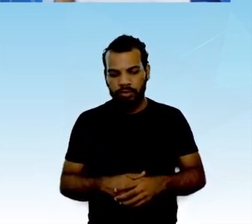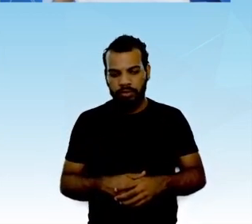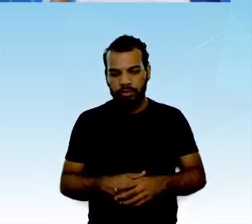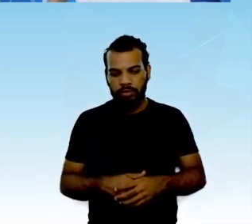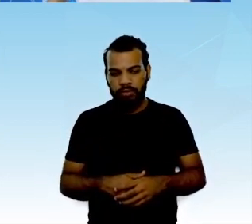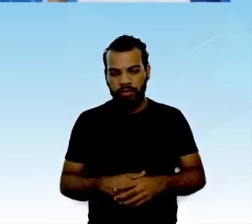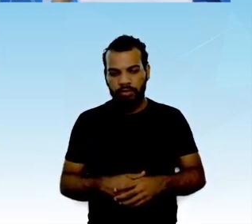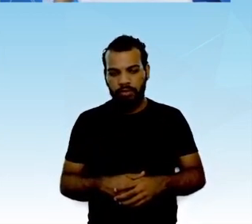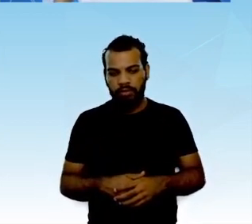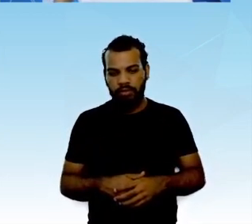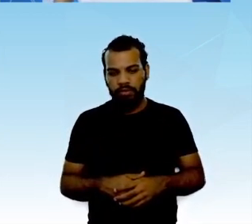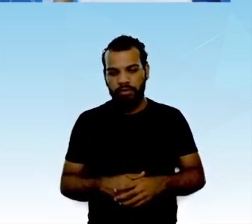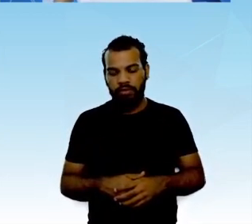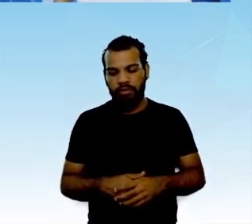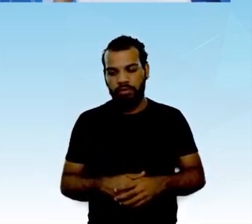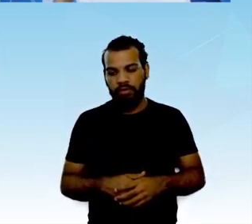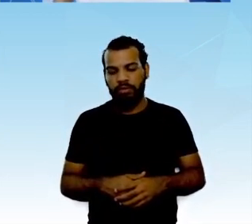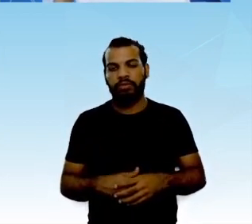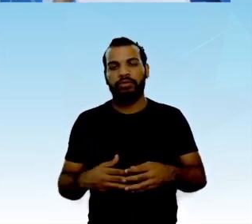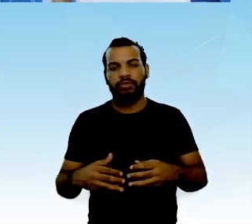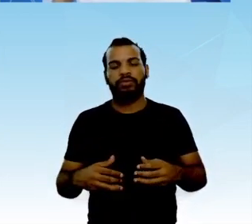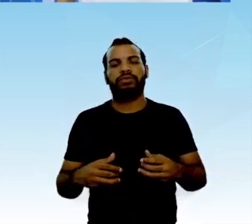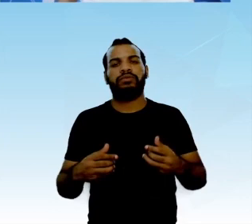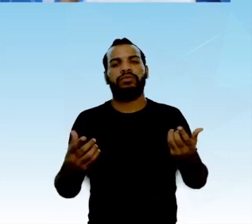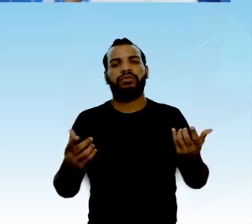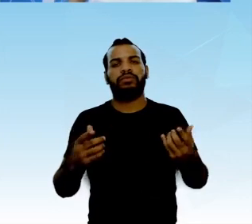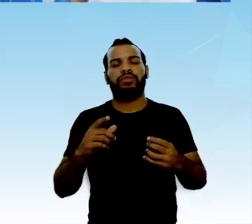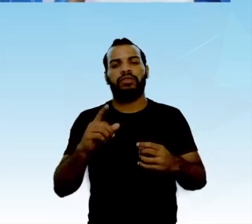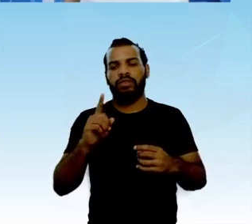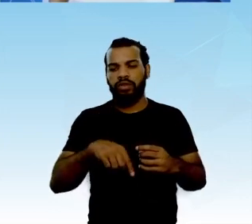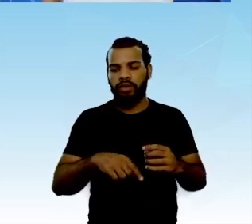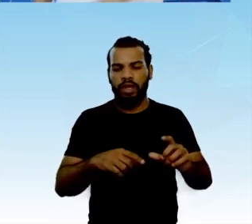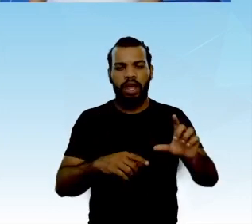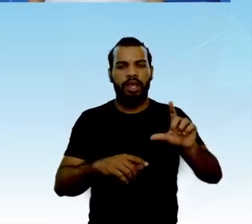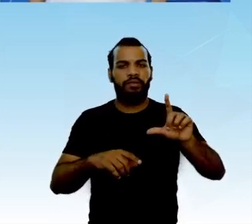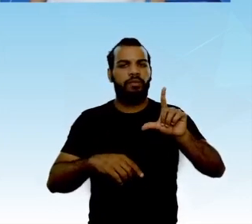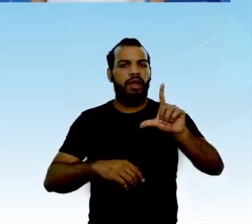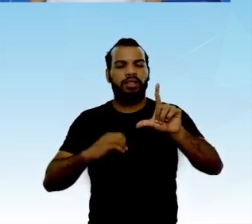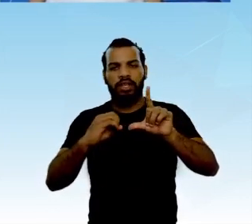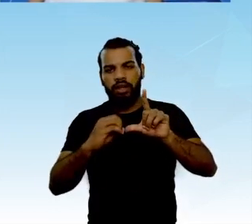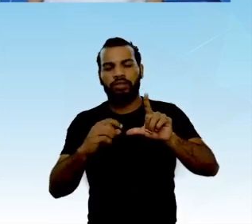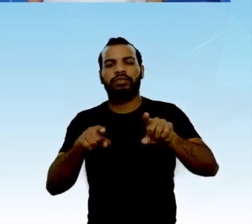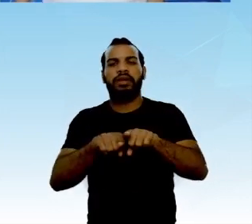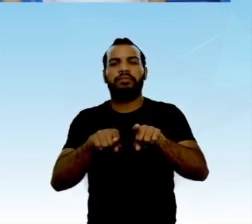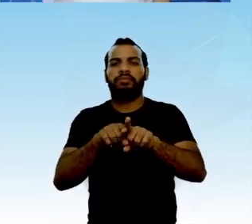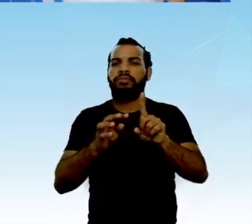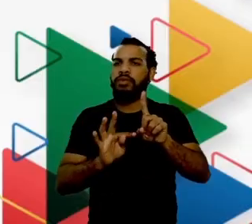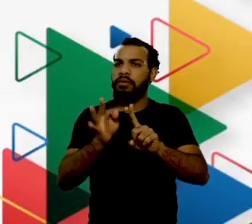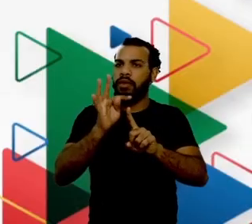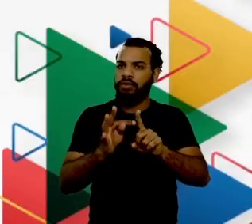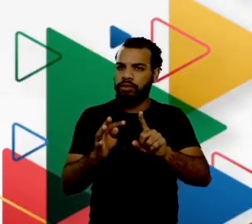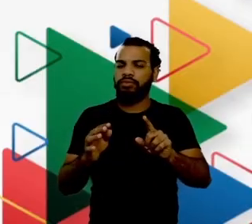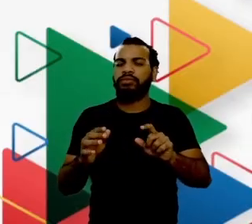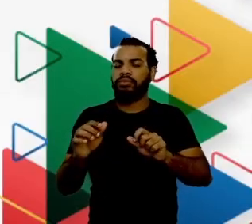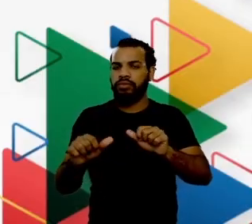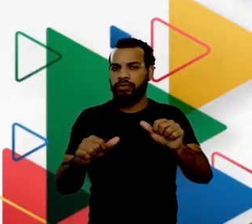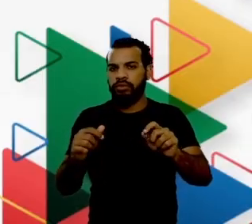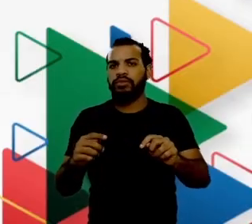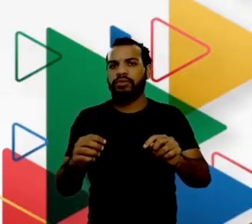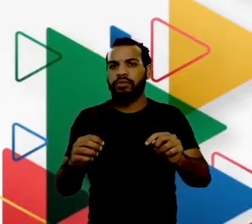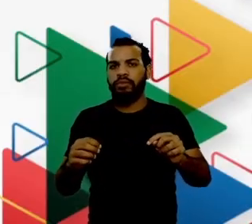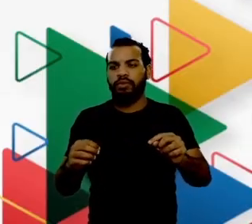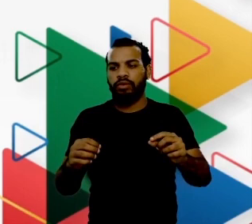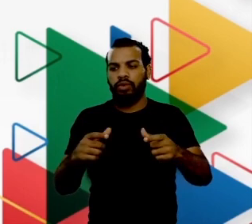ela depende do comprimento inicial, que é o L0, e da variação da temperatura. Quanto maior for o